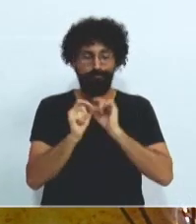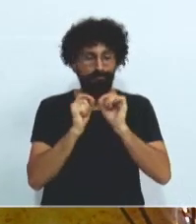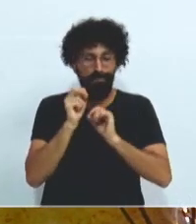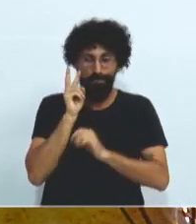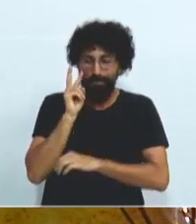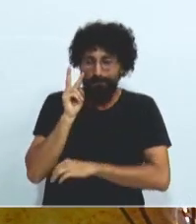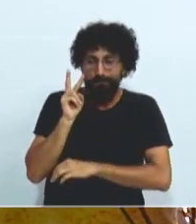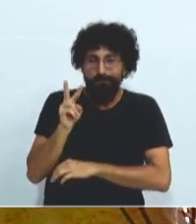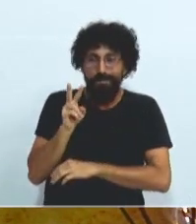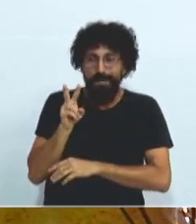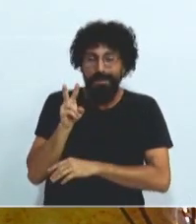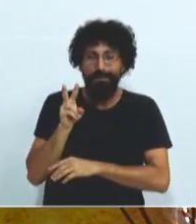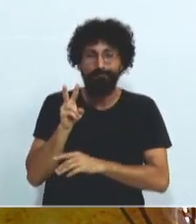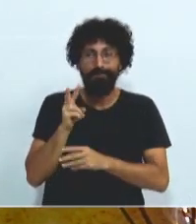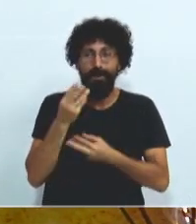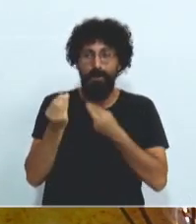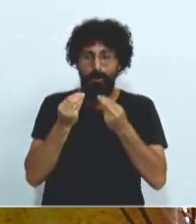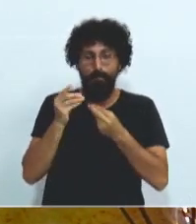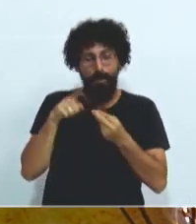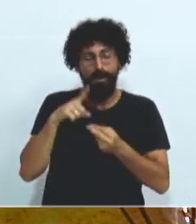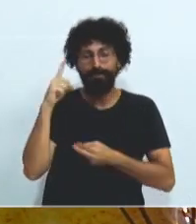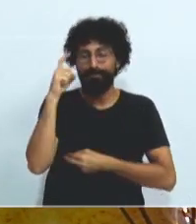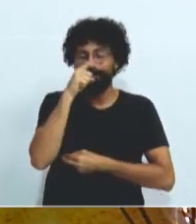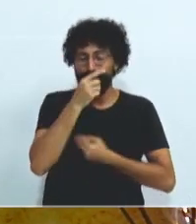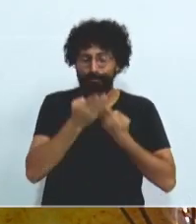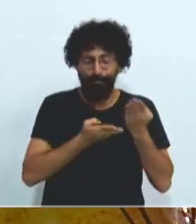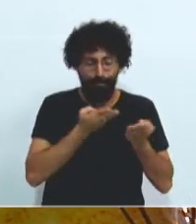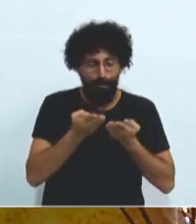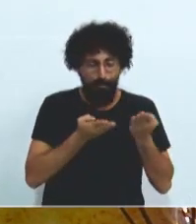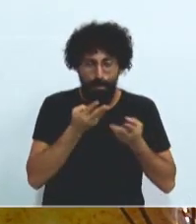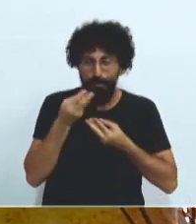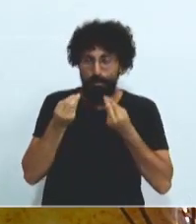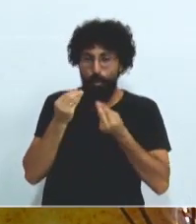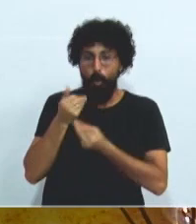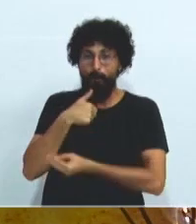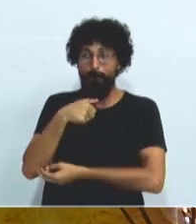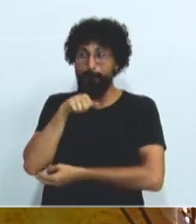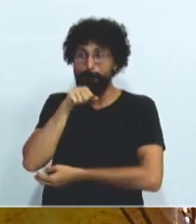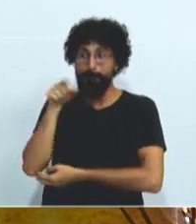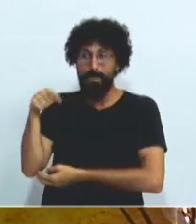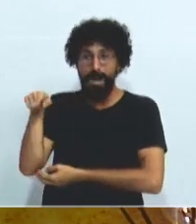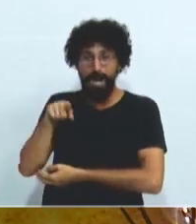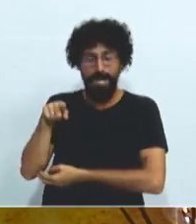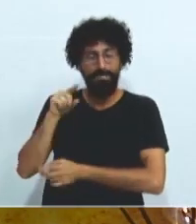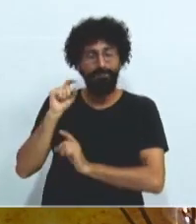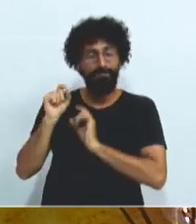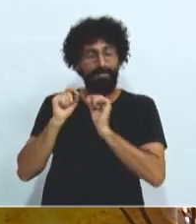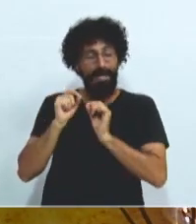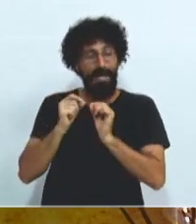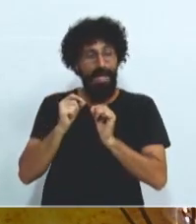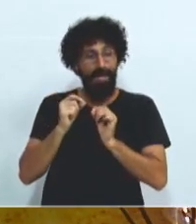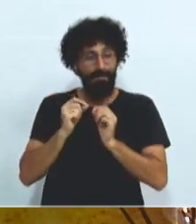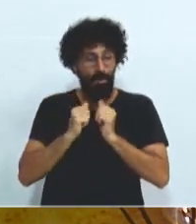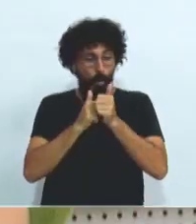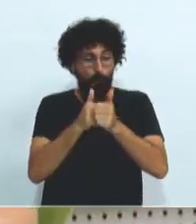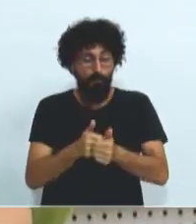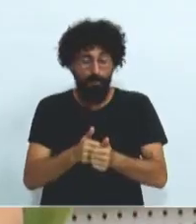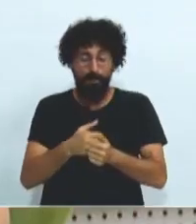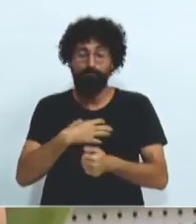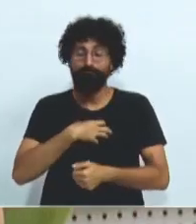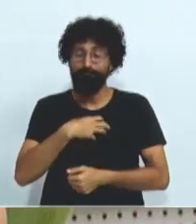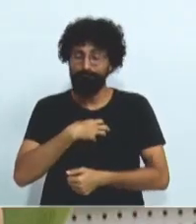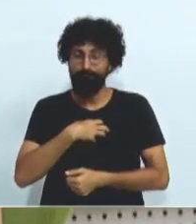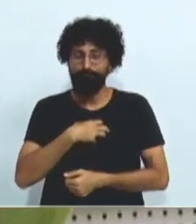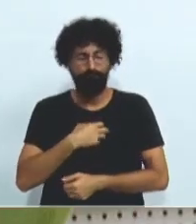de perto o que essas crianças passam, né? O que essas mães passam junto, porque as mães, elas vivem isso junto, né? Você que